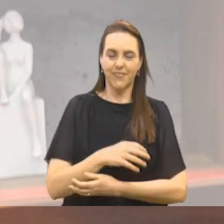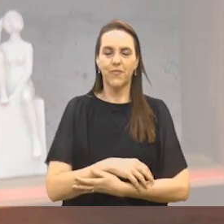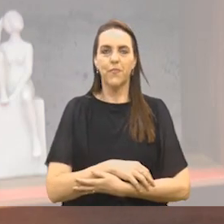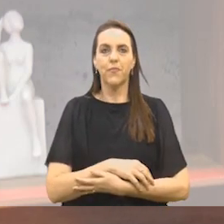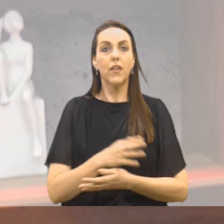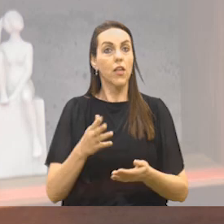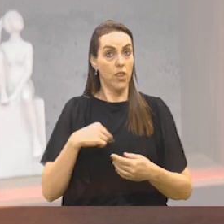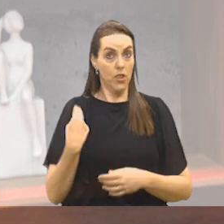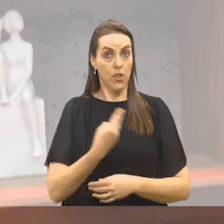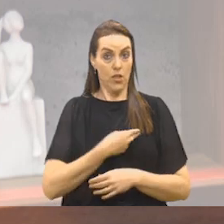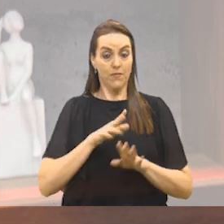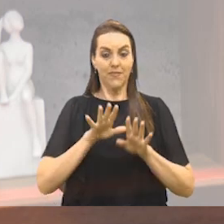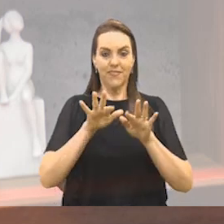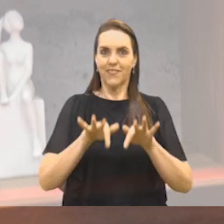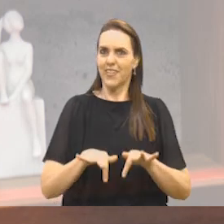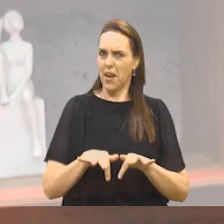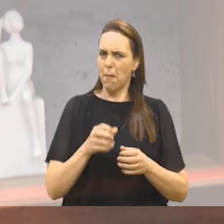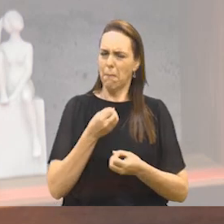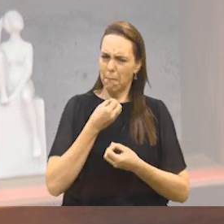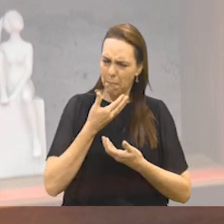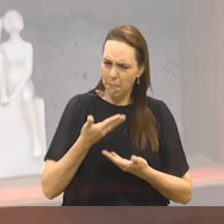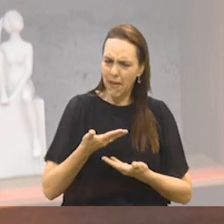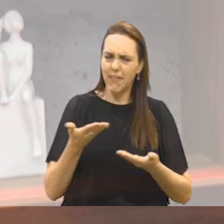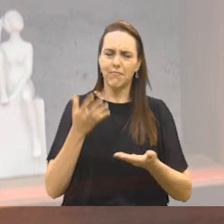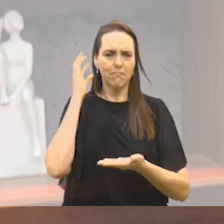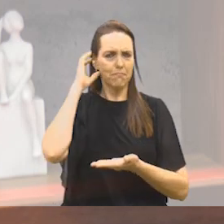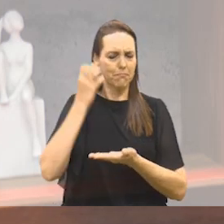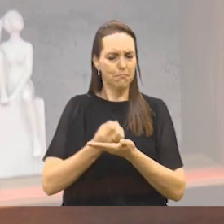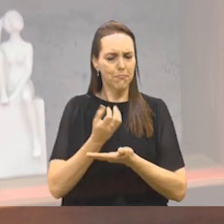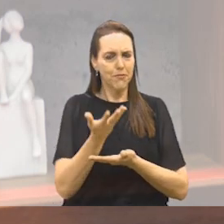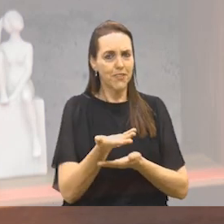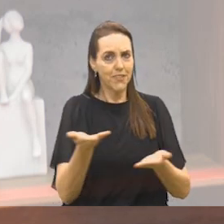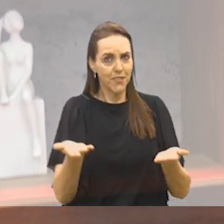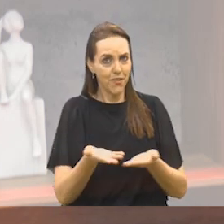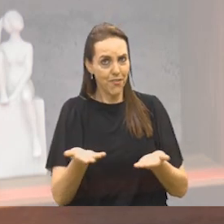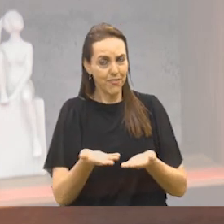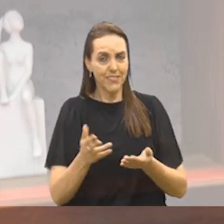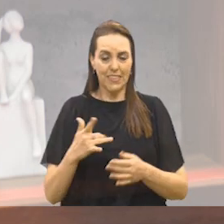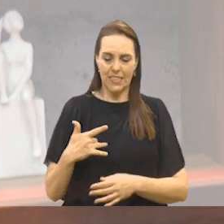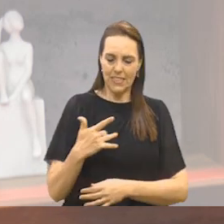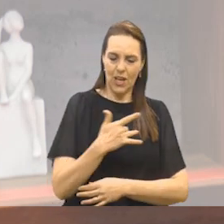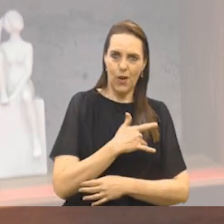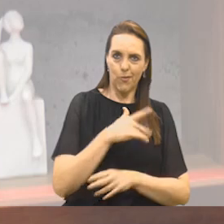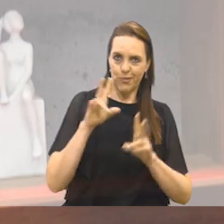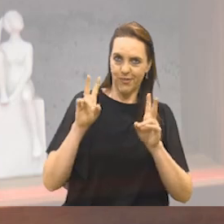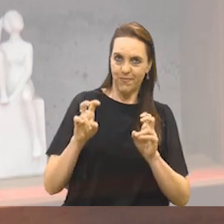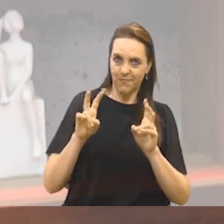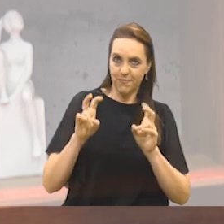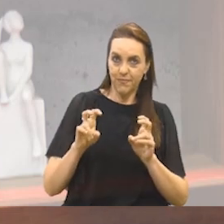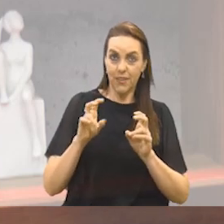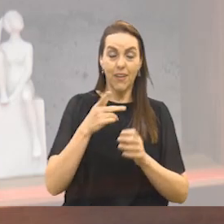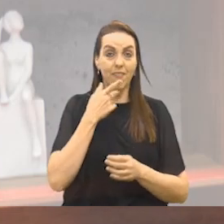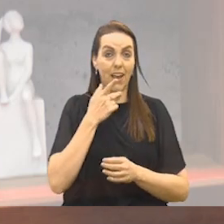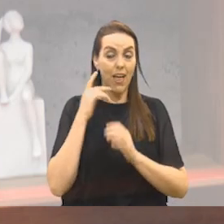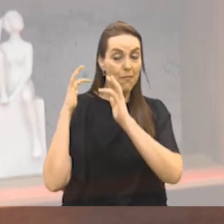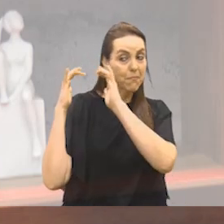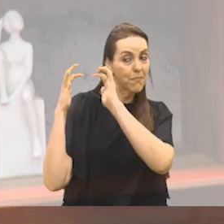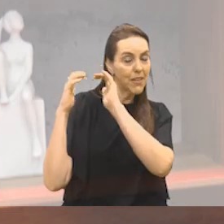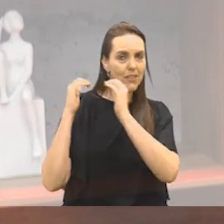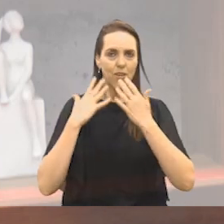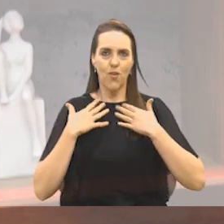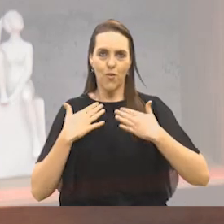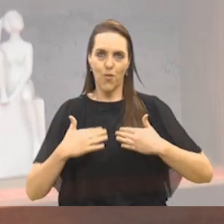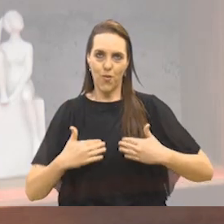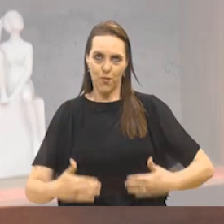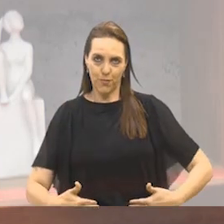de 2024. E a gente vai encerrar super bem esse podcast, episódios de saúde, porque nós vamos falar